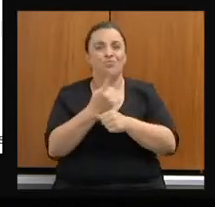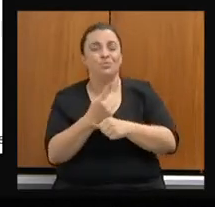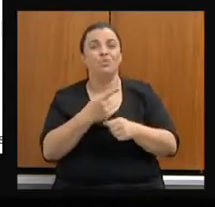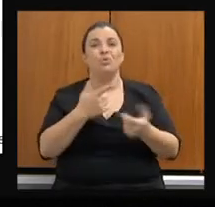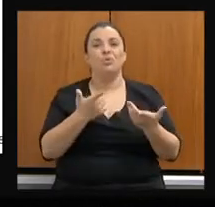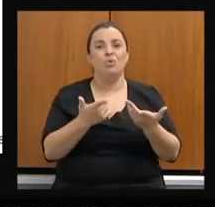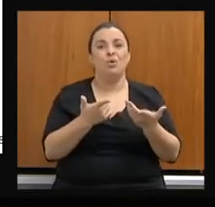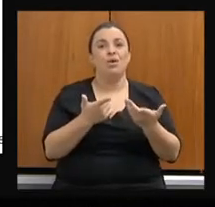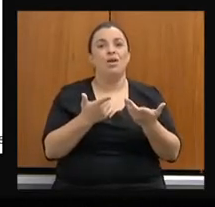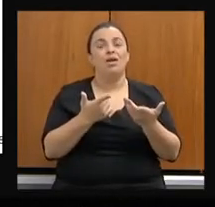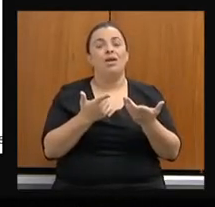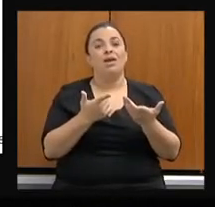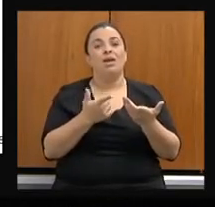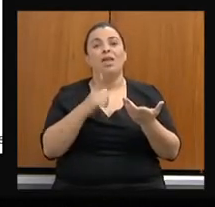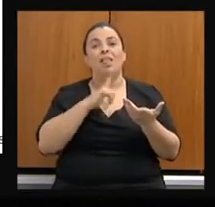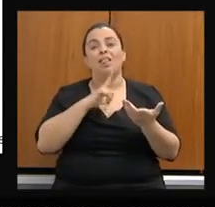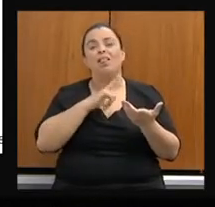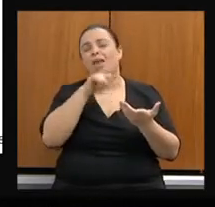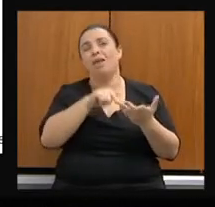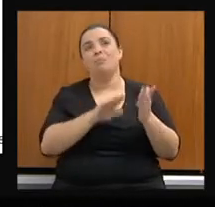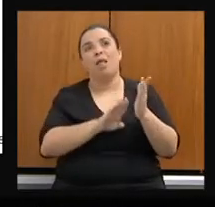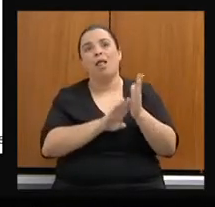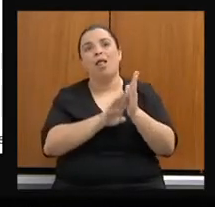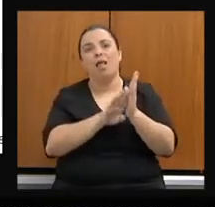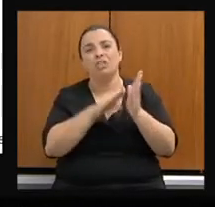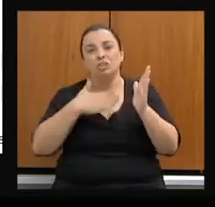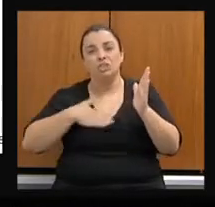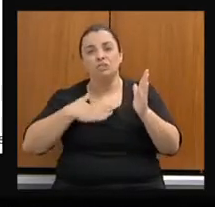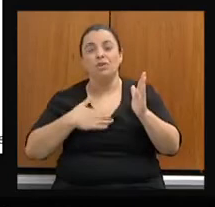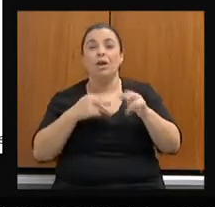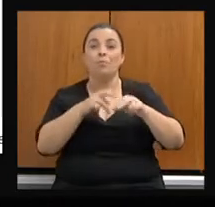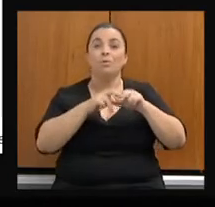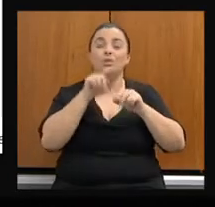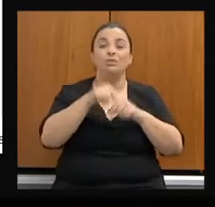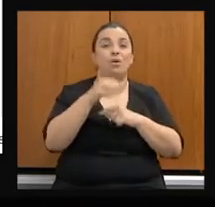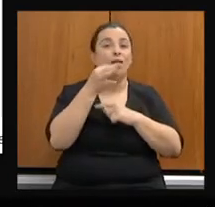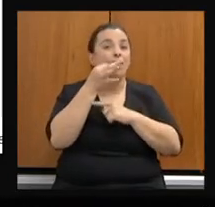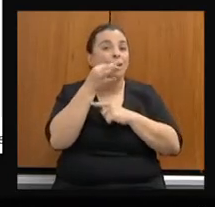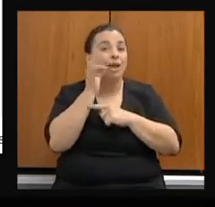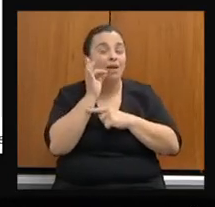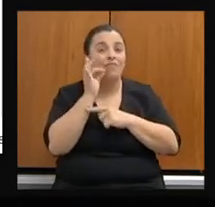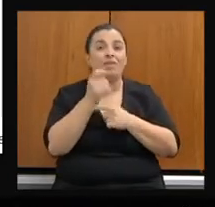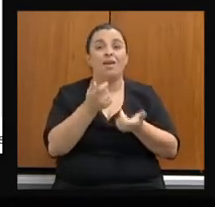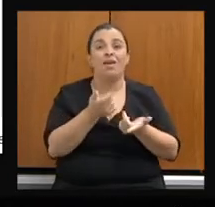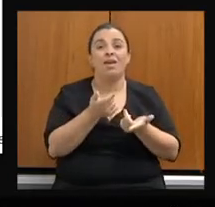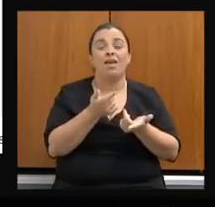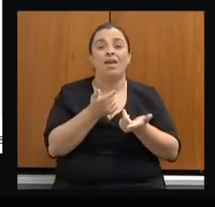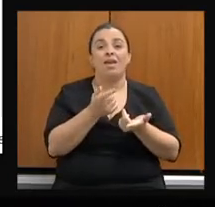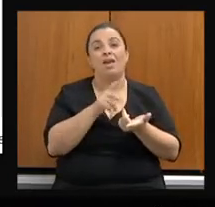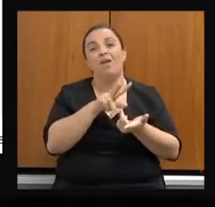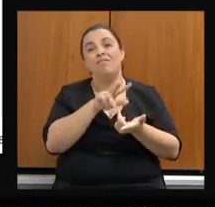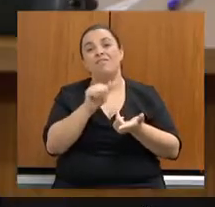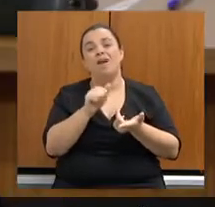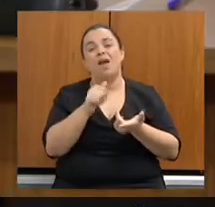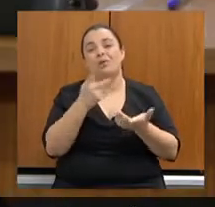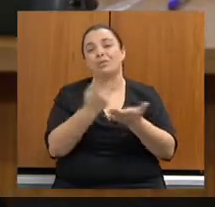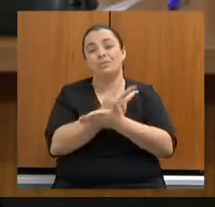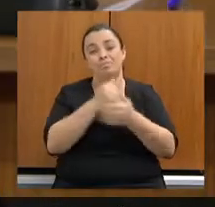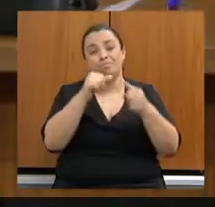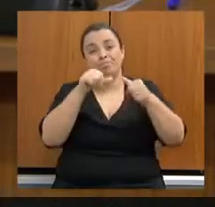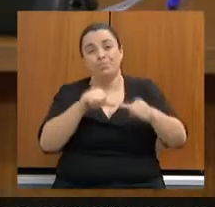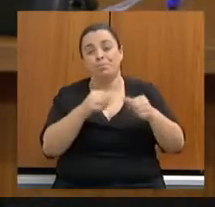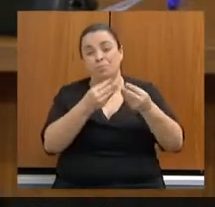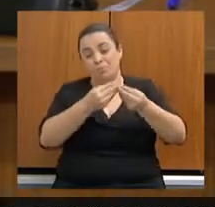cento também porque a nossa bienalidade do café esse ano ainda vai ser mais grave por causa das secas